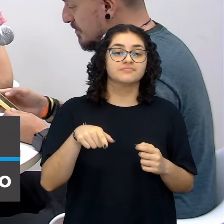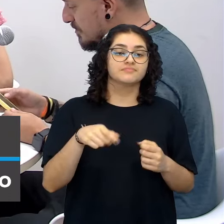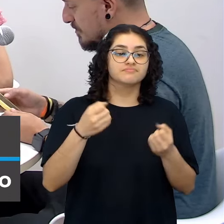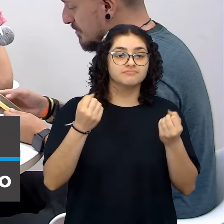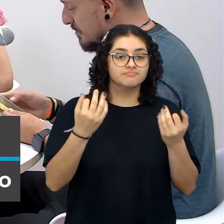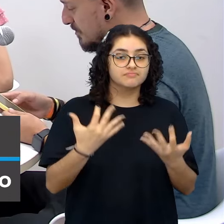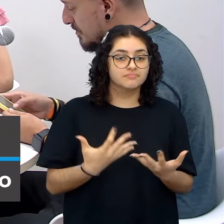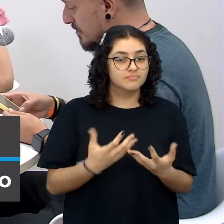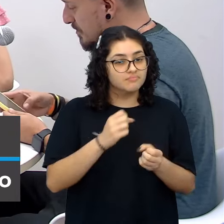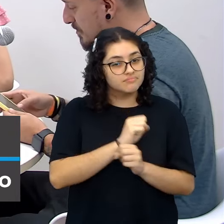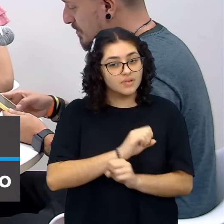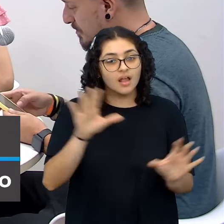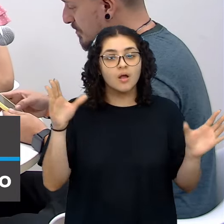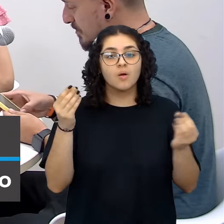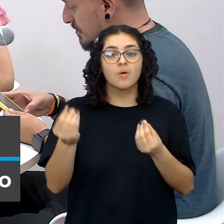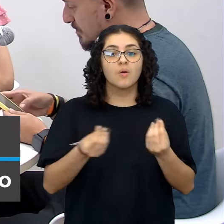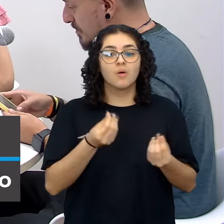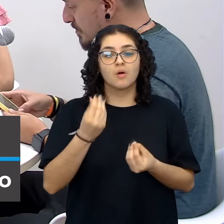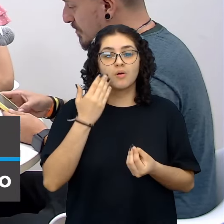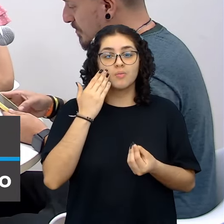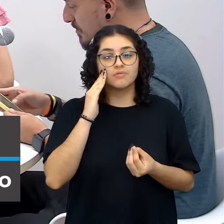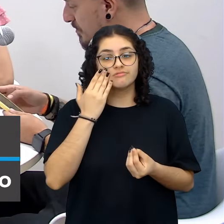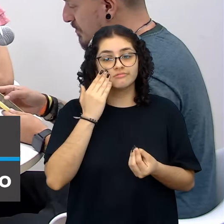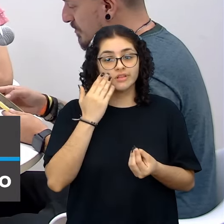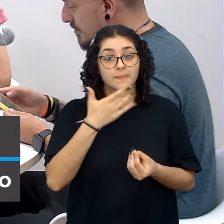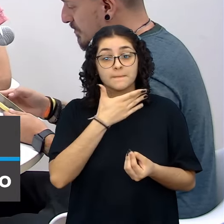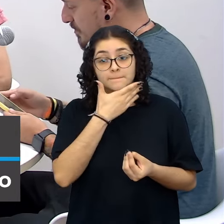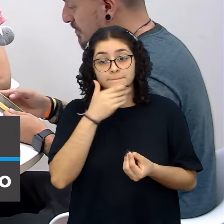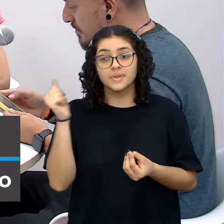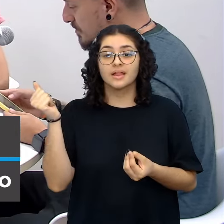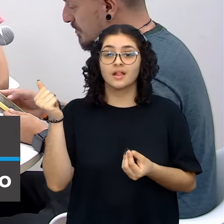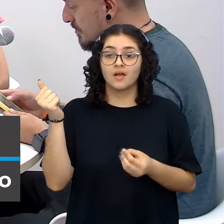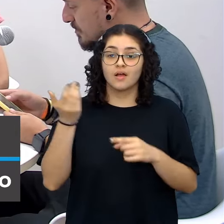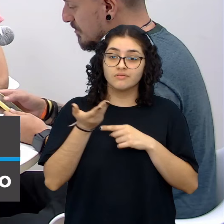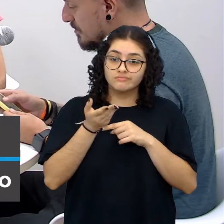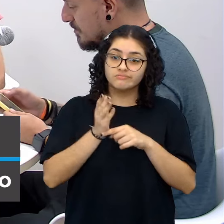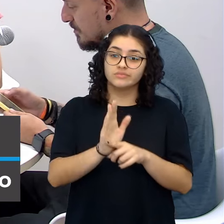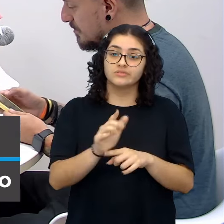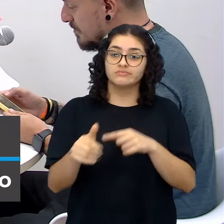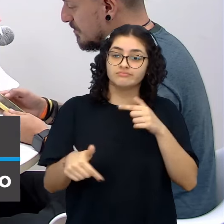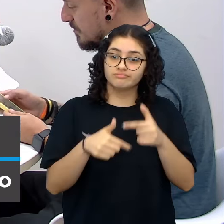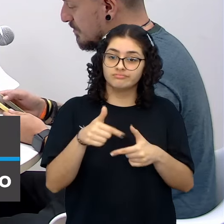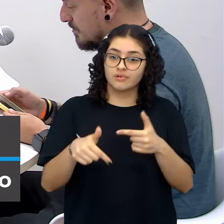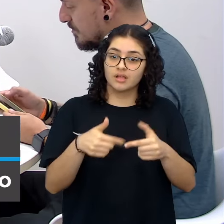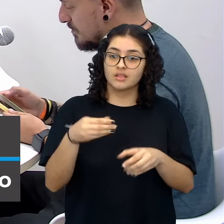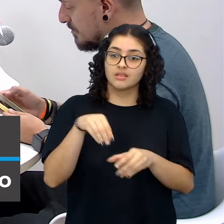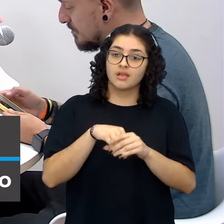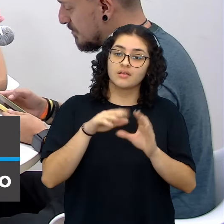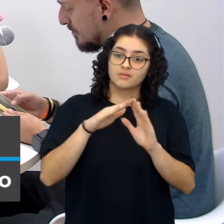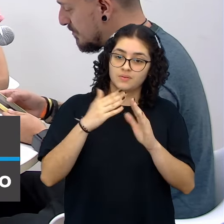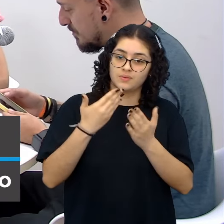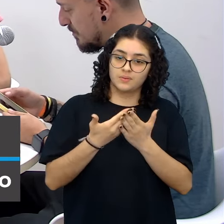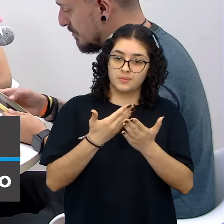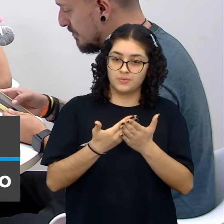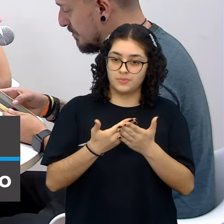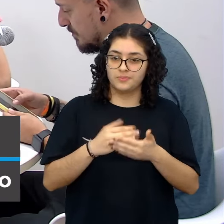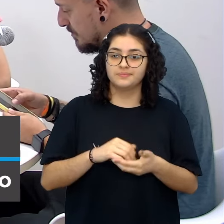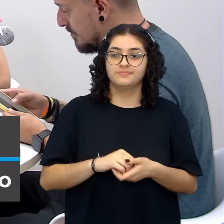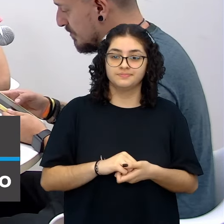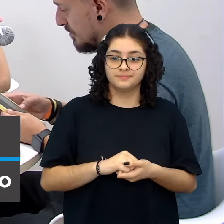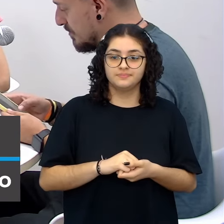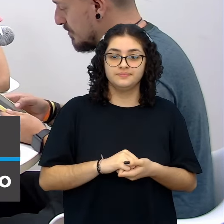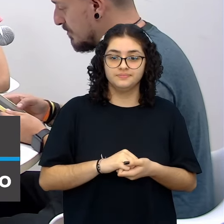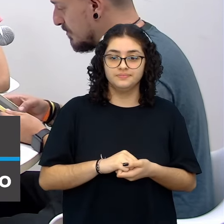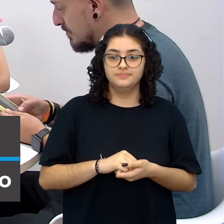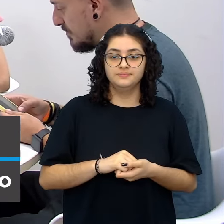alguns pontos, né, para que eles fiquem mais claros e ajudem no trabalho lá na escola.